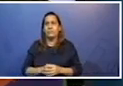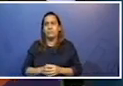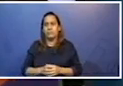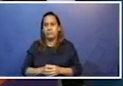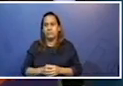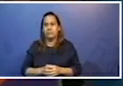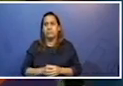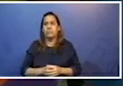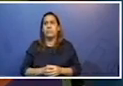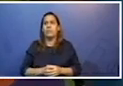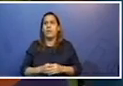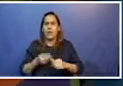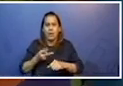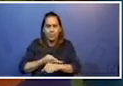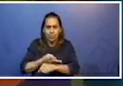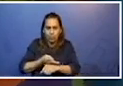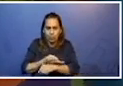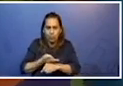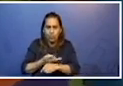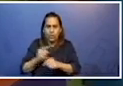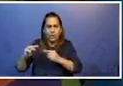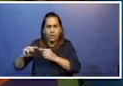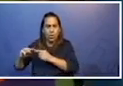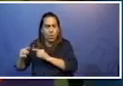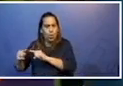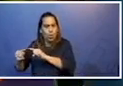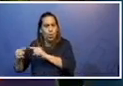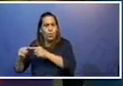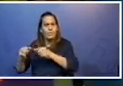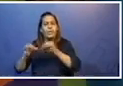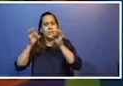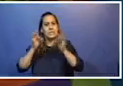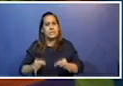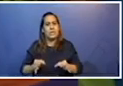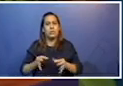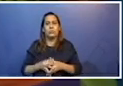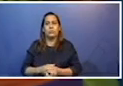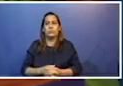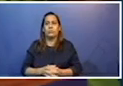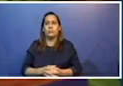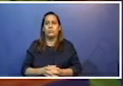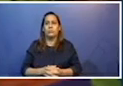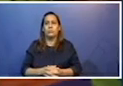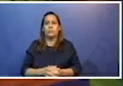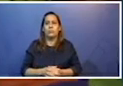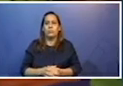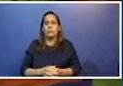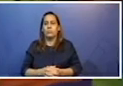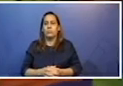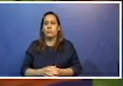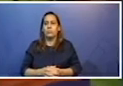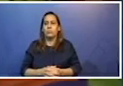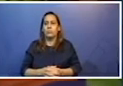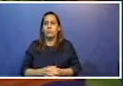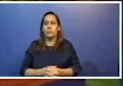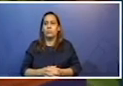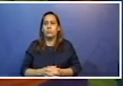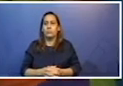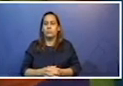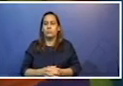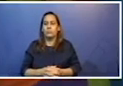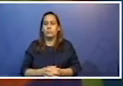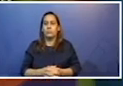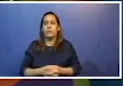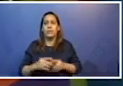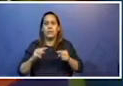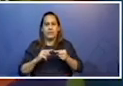canastra? Pesquisa aí e liga o tatu canastra no tatuzinho certo. Tatu peba, lê a característica